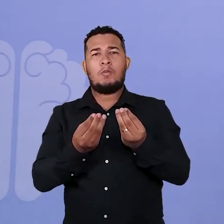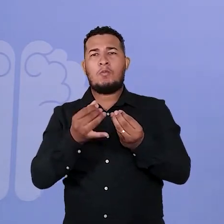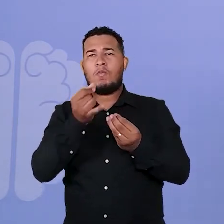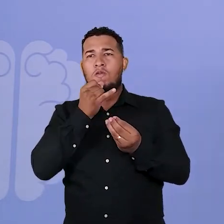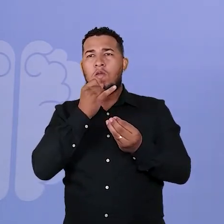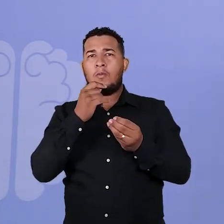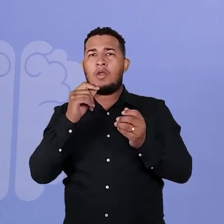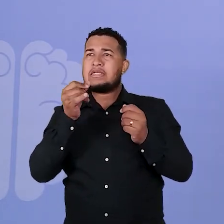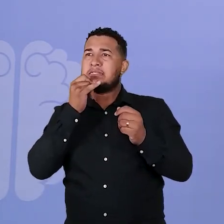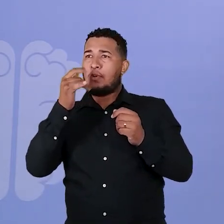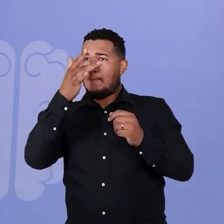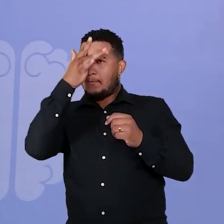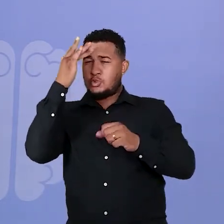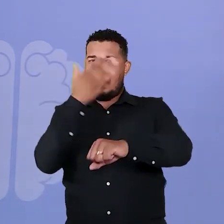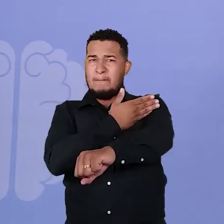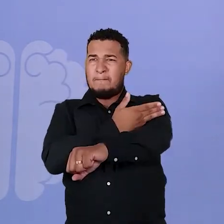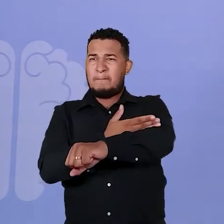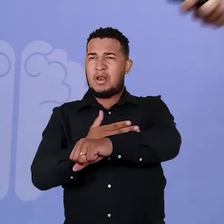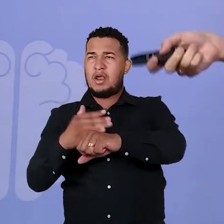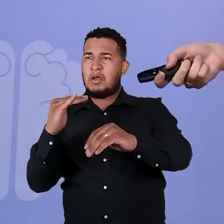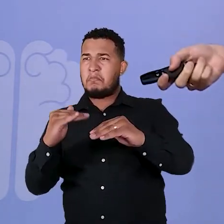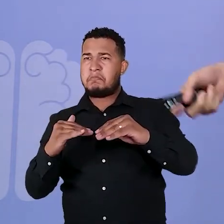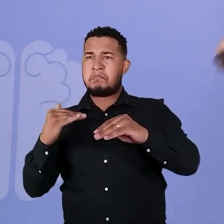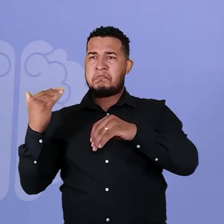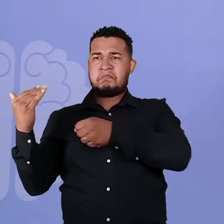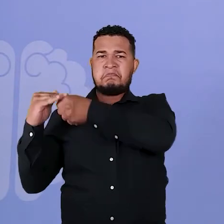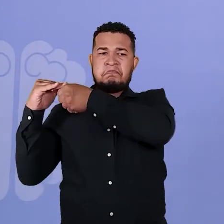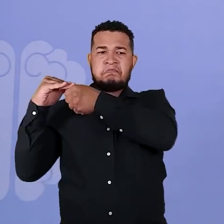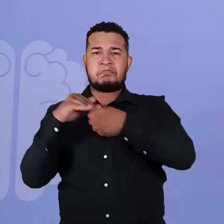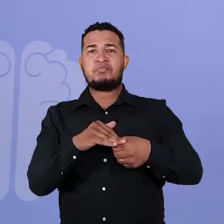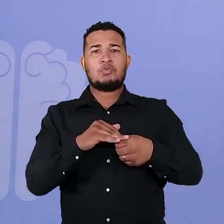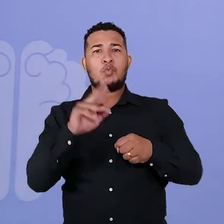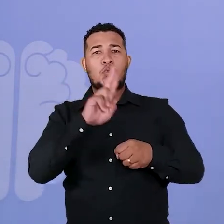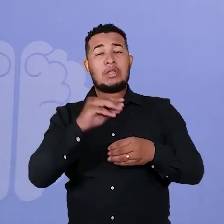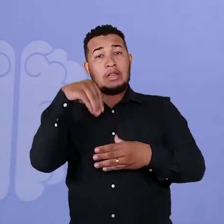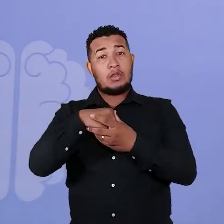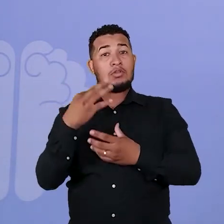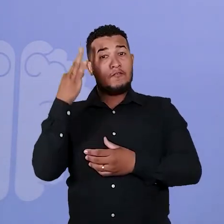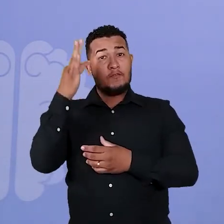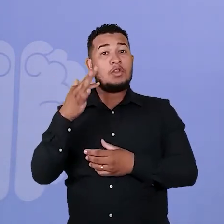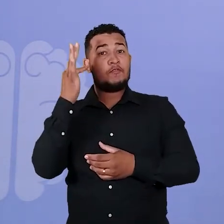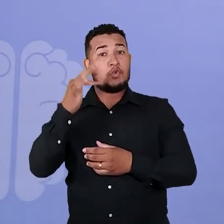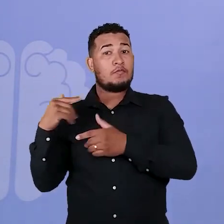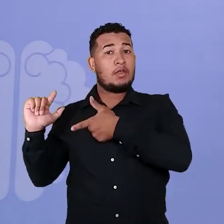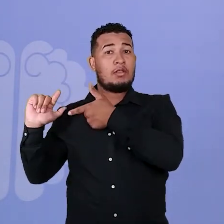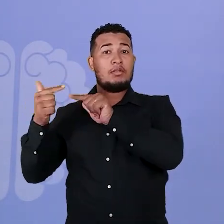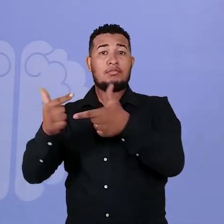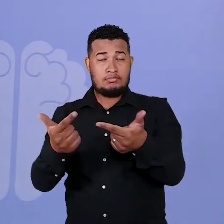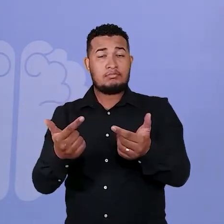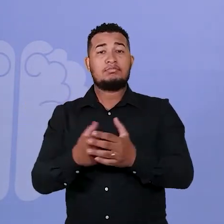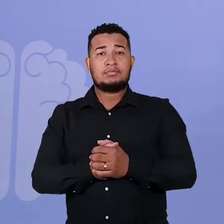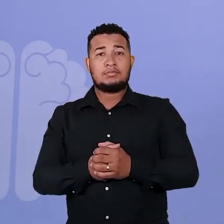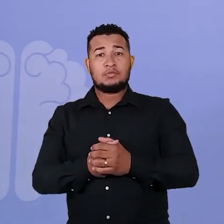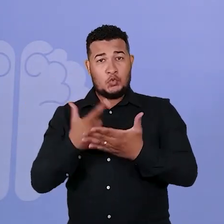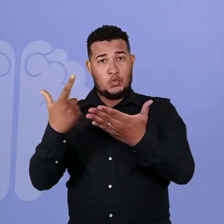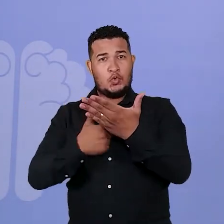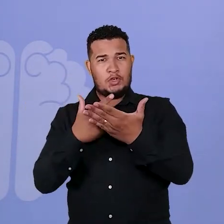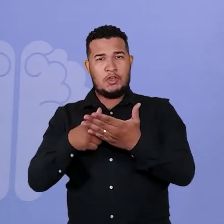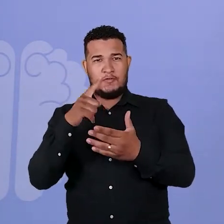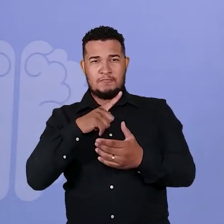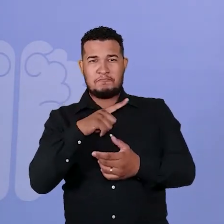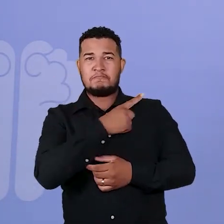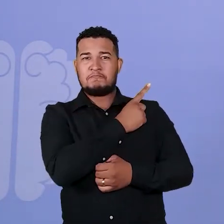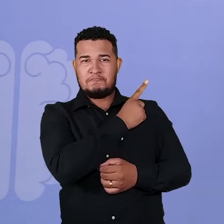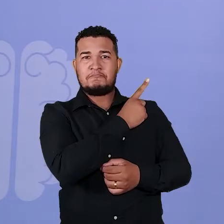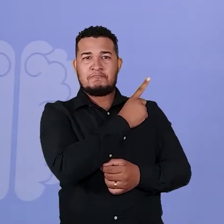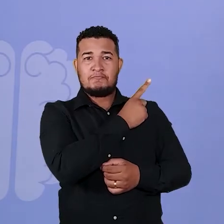como o supremacismo branco vai operar através da filosofia clássica. O